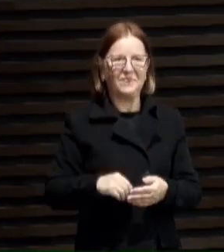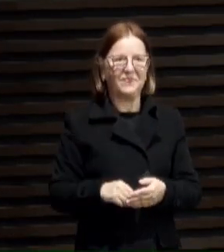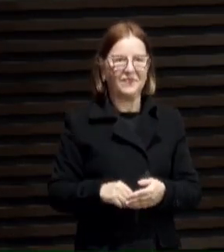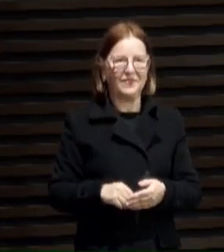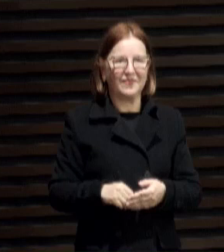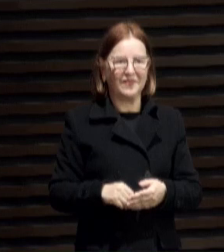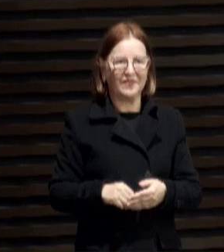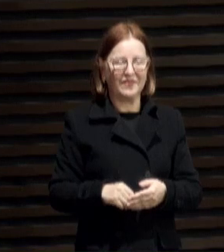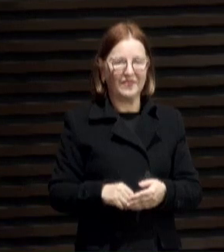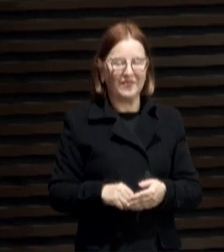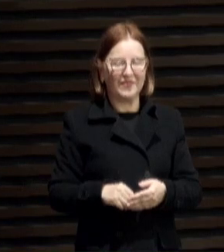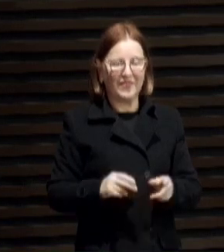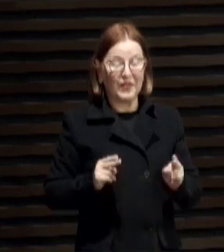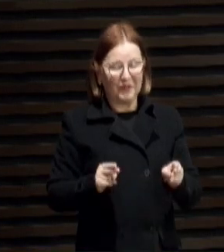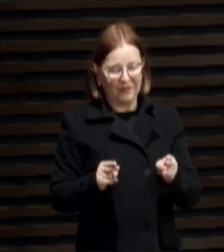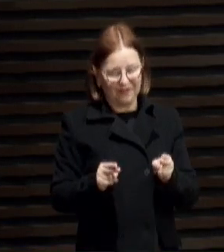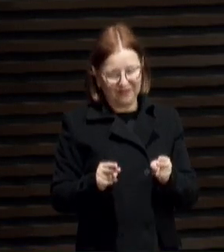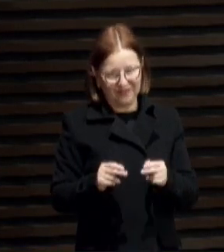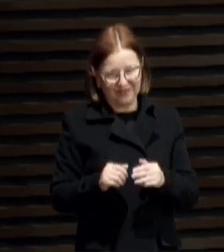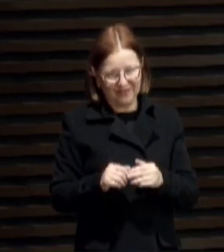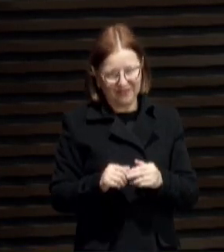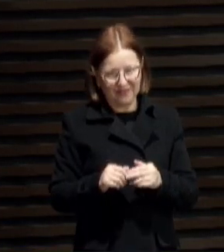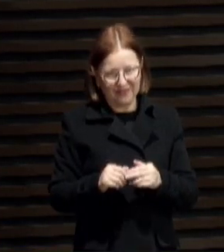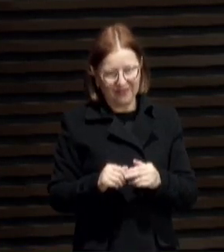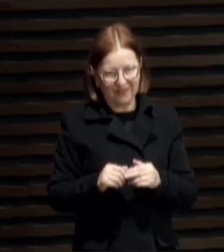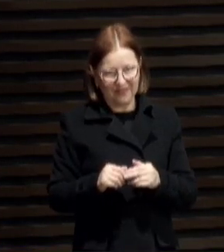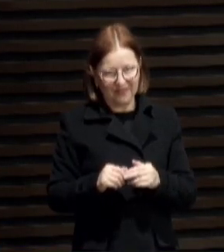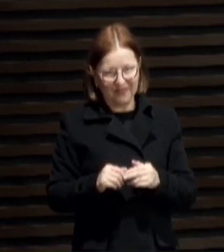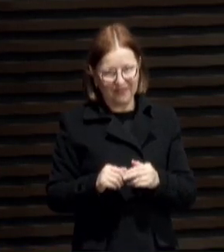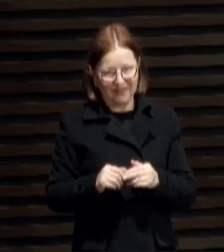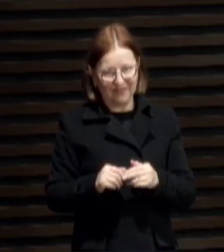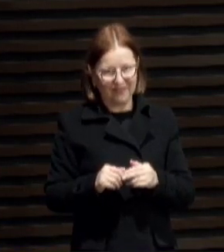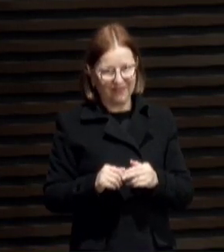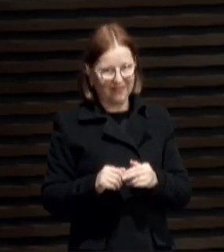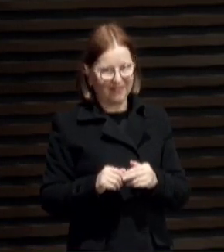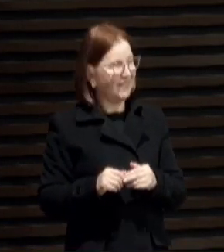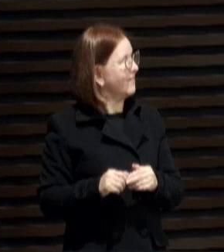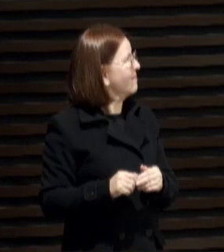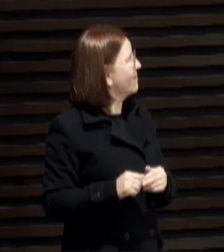texto continua dizendo assim,